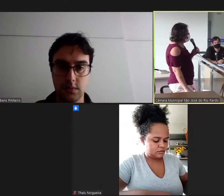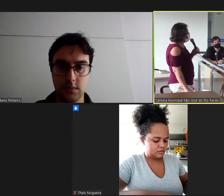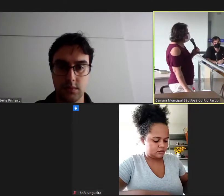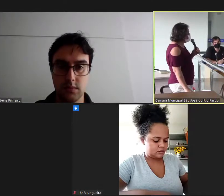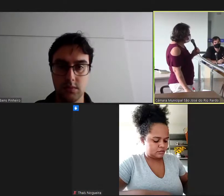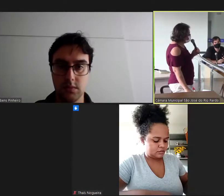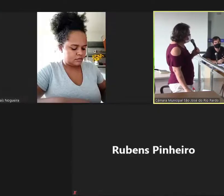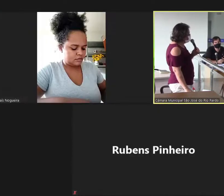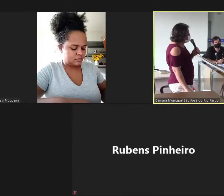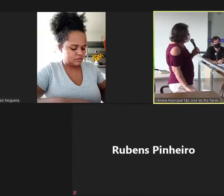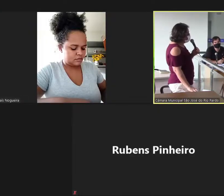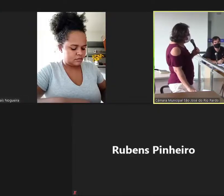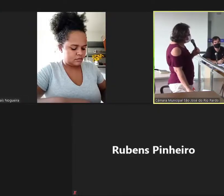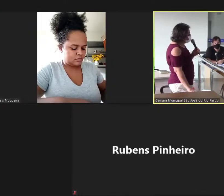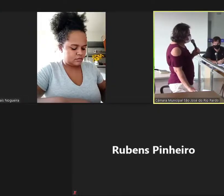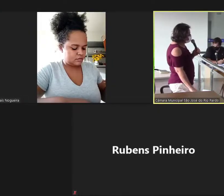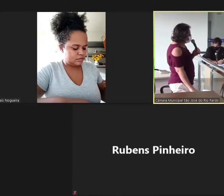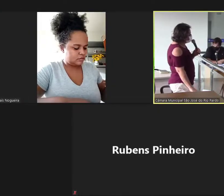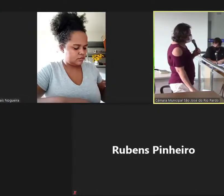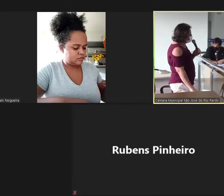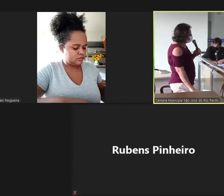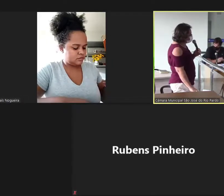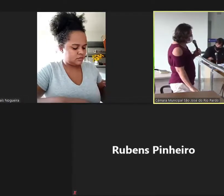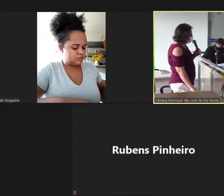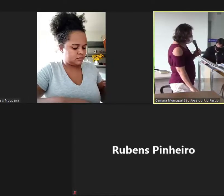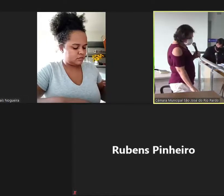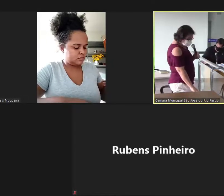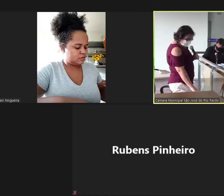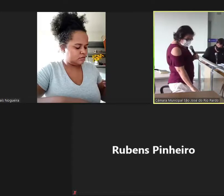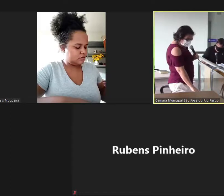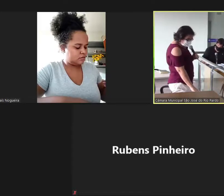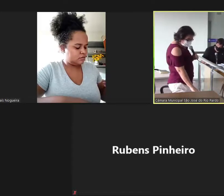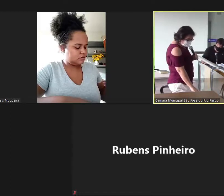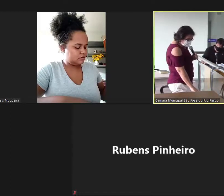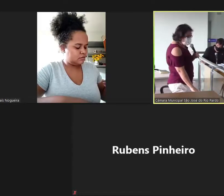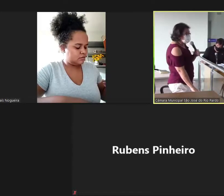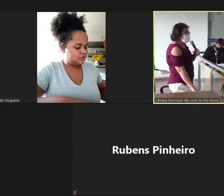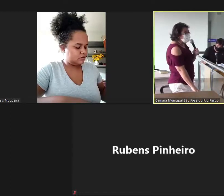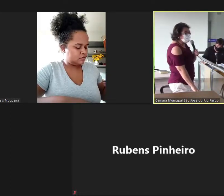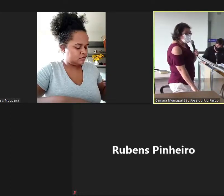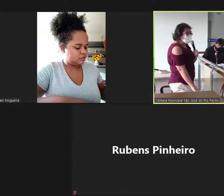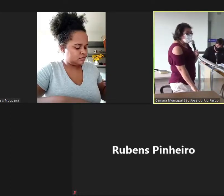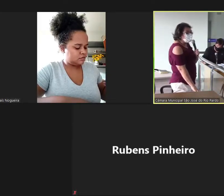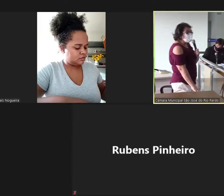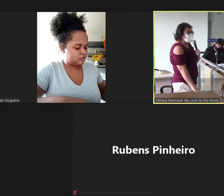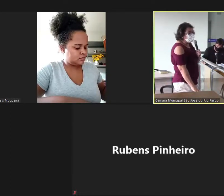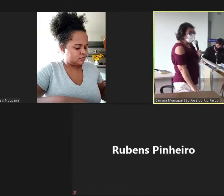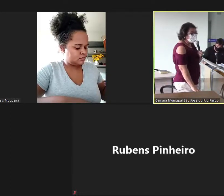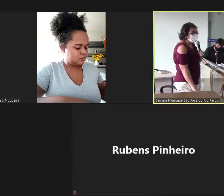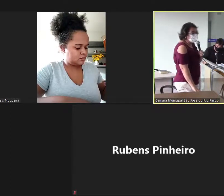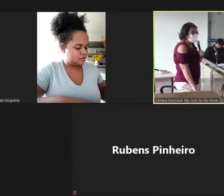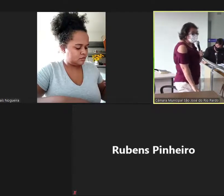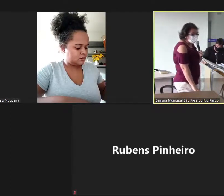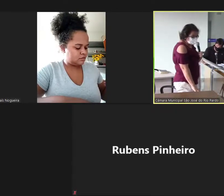controle nutricional então esse vai para as crianças acima de três anos deve estar sendo entregue do dia 19 até o dia